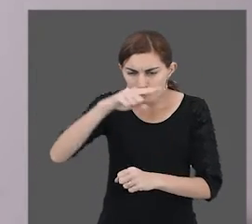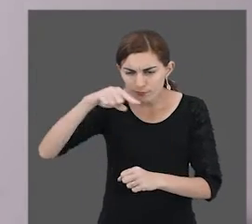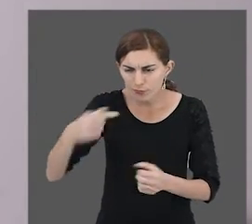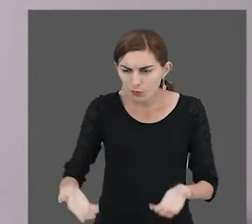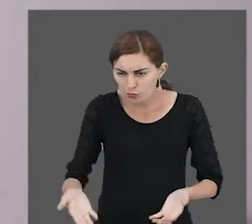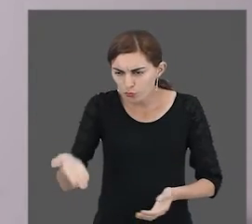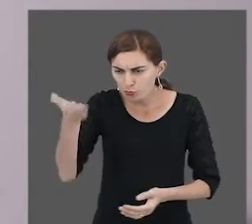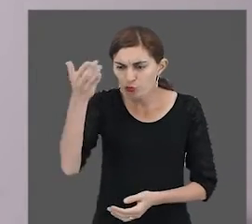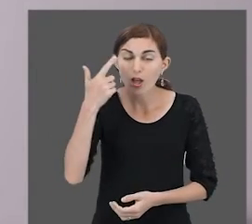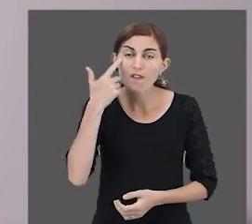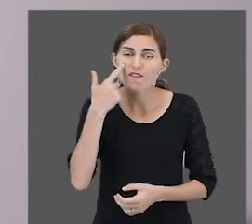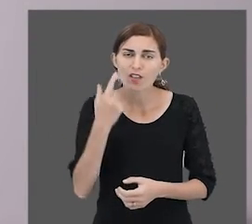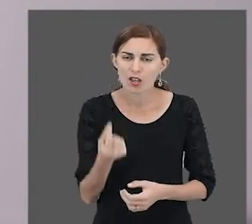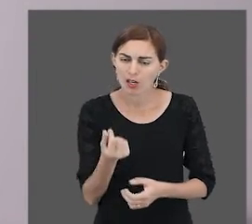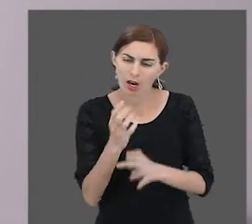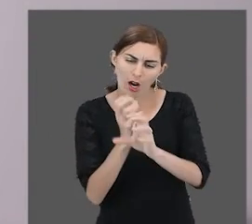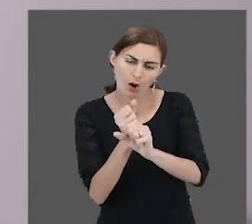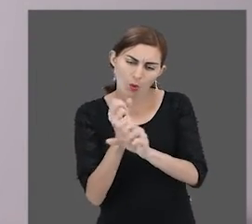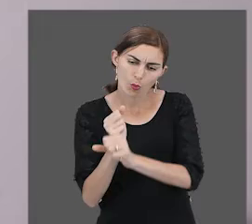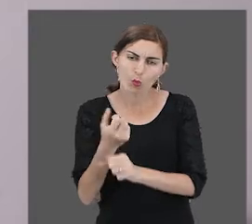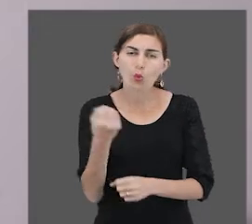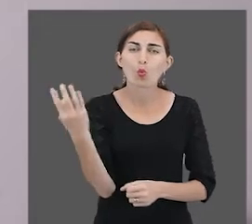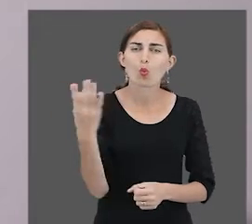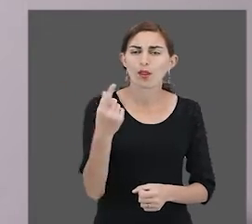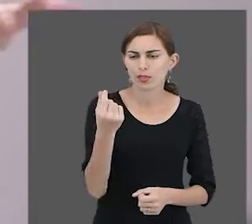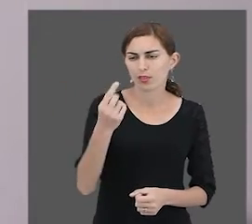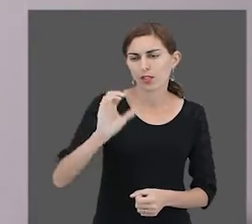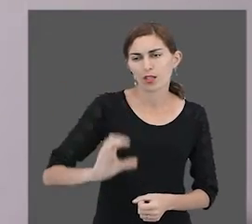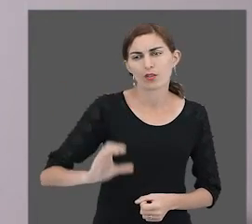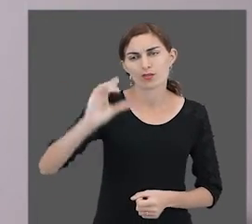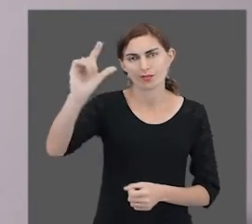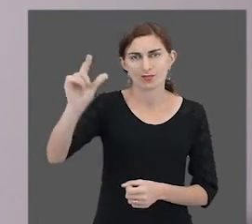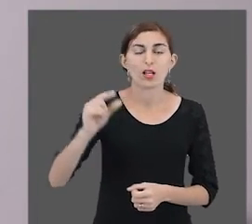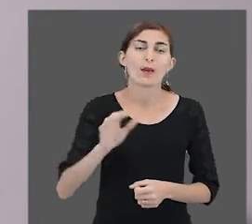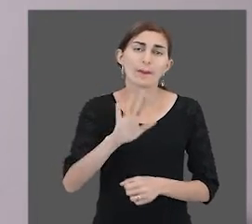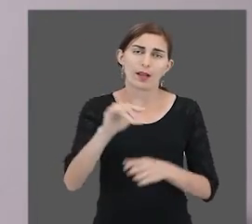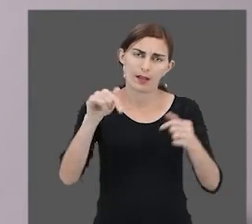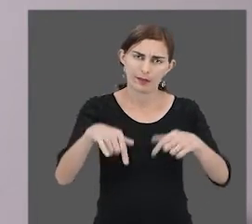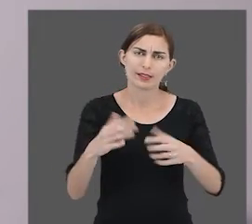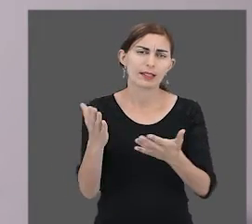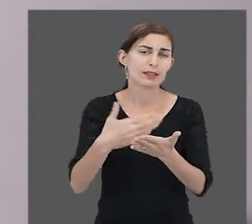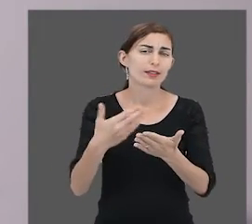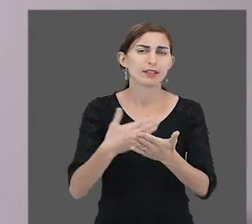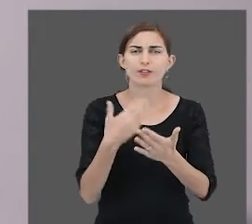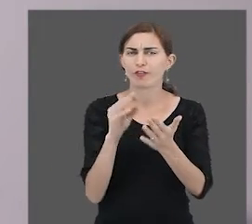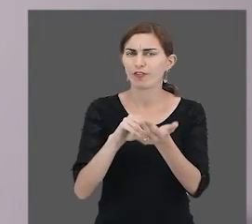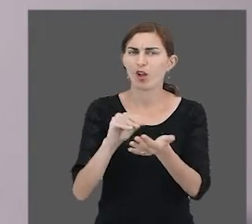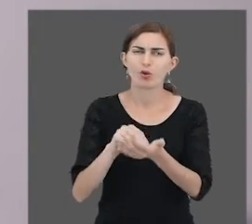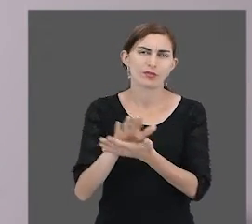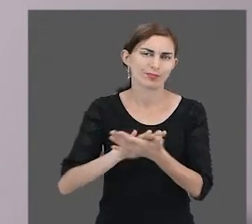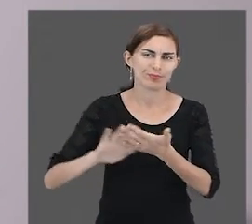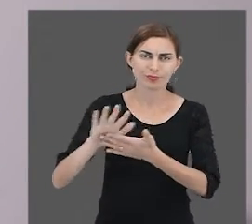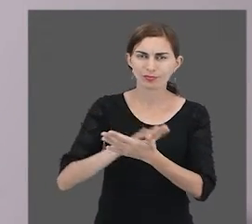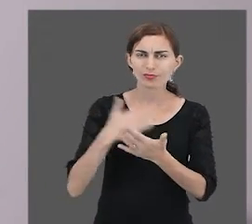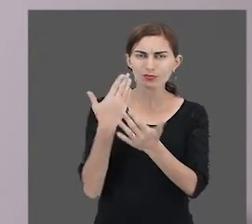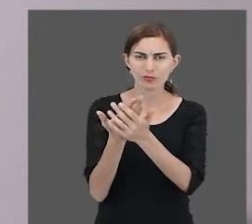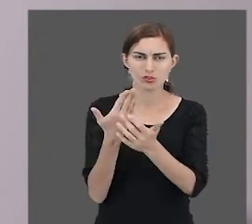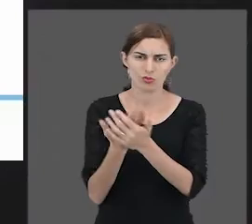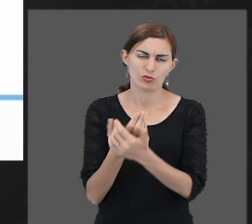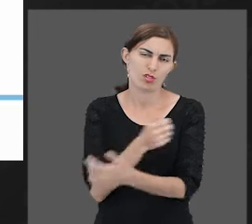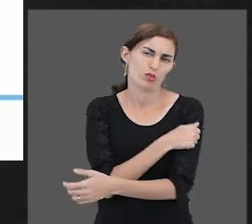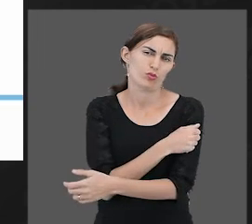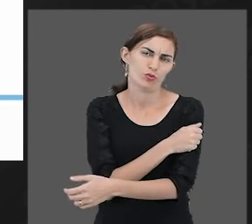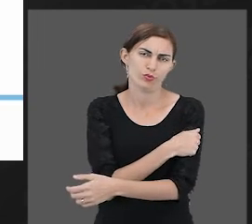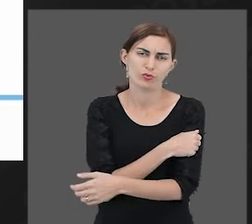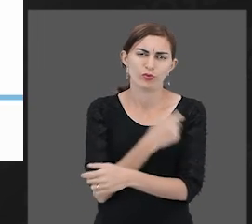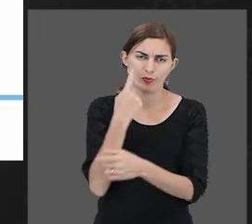projeção de crescimento, calcula com a reserva técnica e envia os livros, para não faltar livro para nenhum estudante, ok? Aqui são os dados, vamos